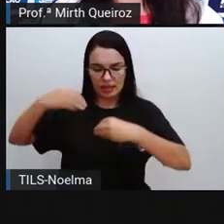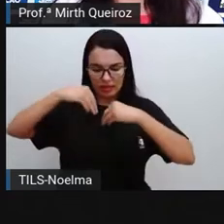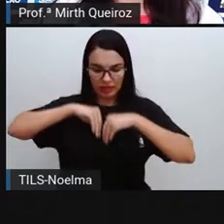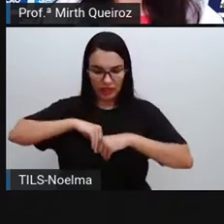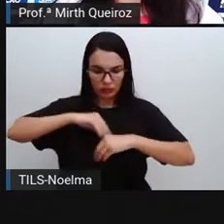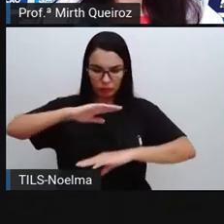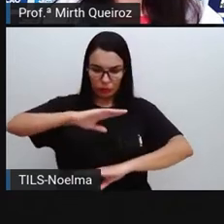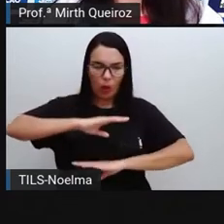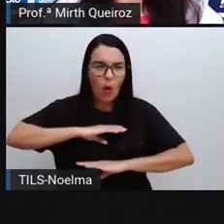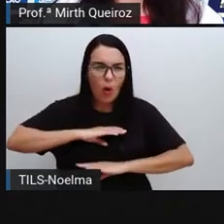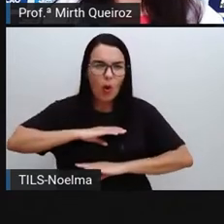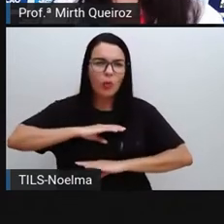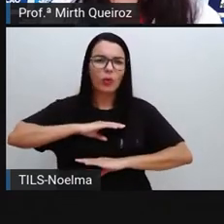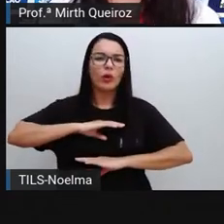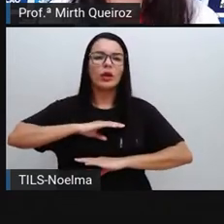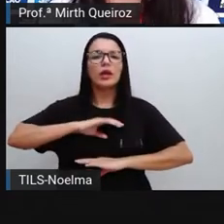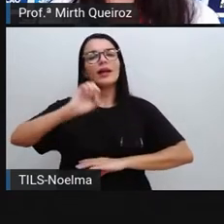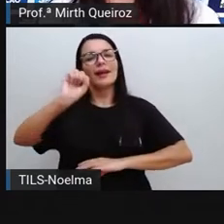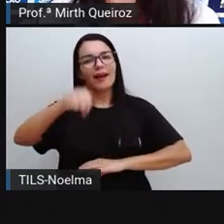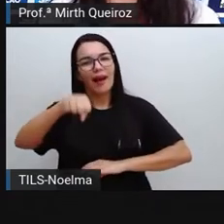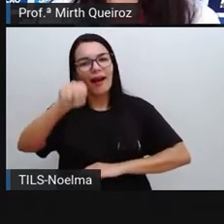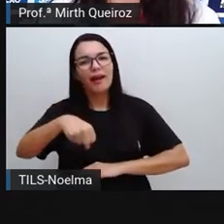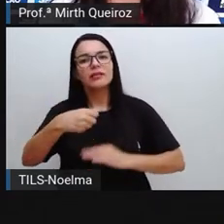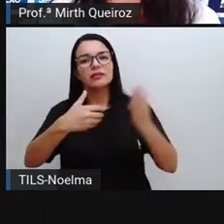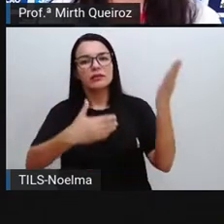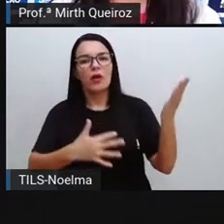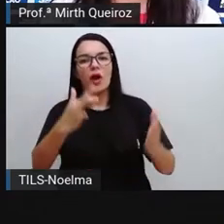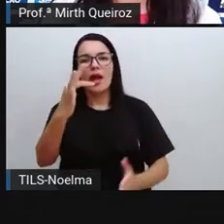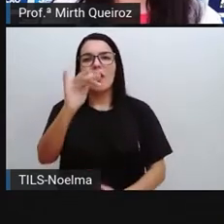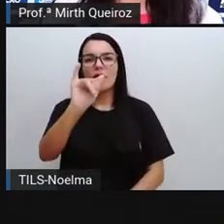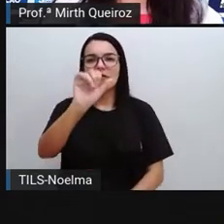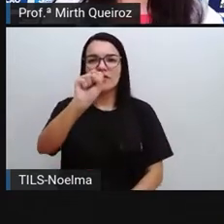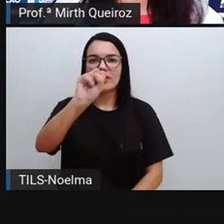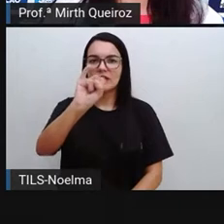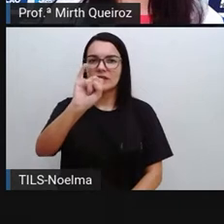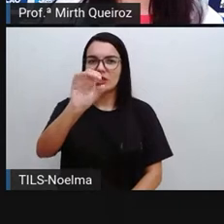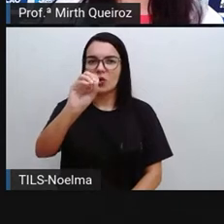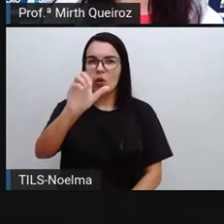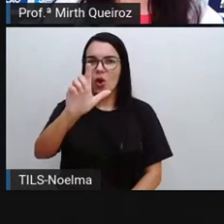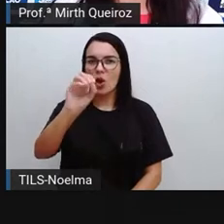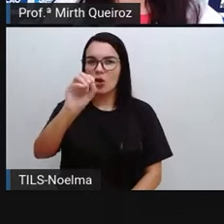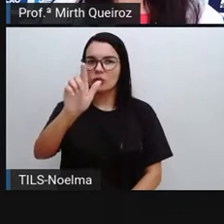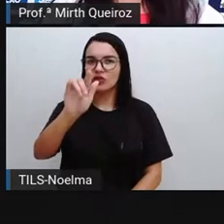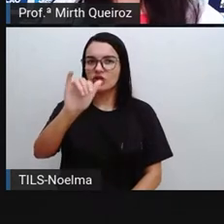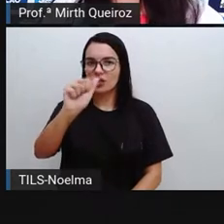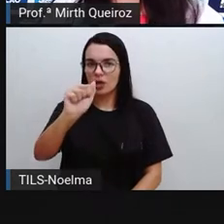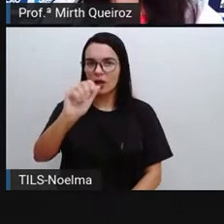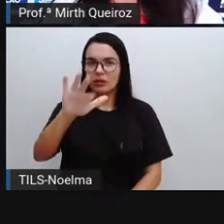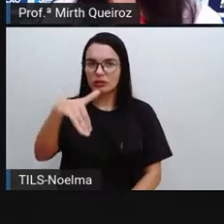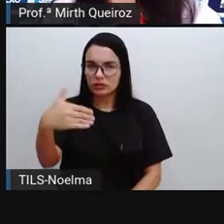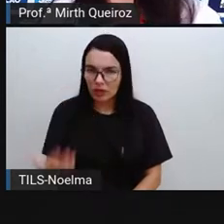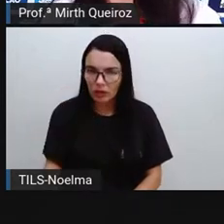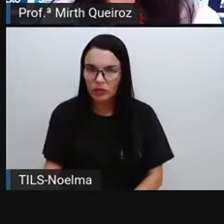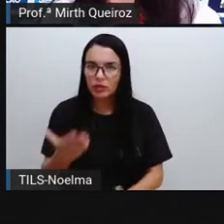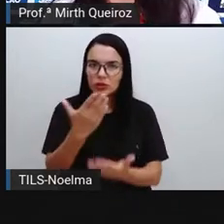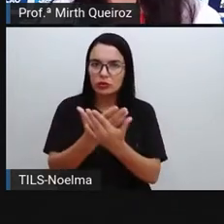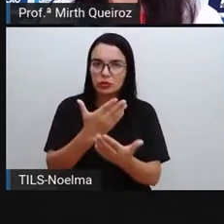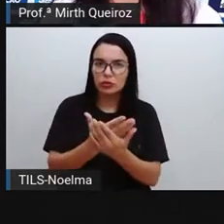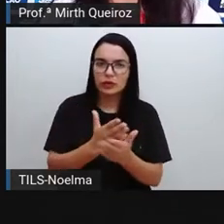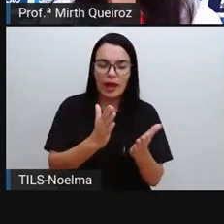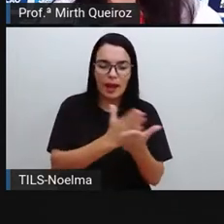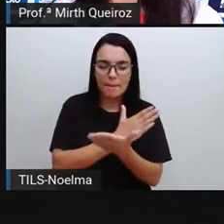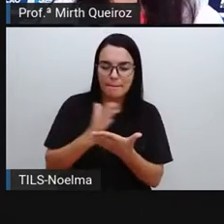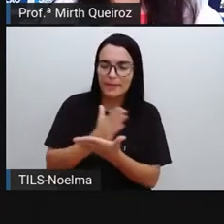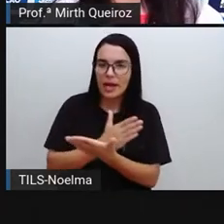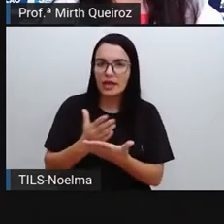do processo digestório, eu estou falando de fisiologia. Então, a microbiologia, ela estuda a parte morfológica,